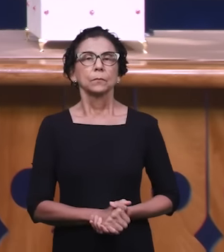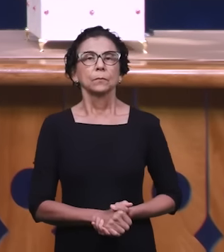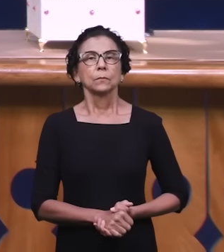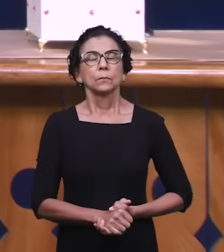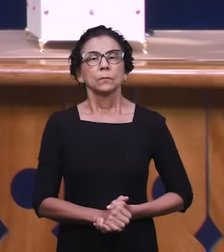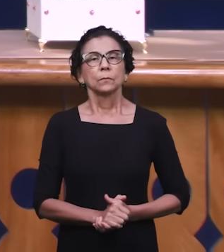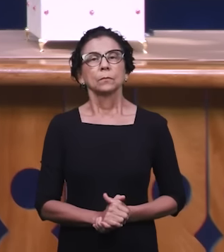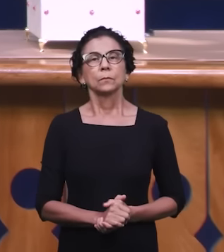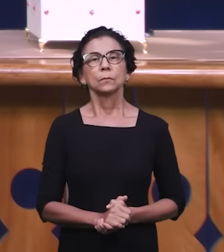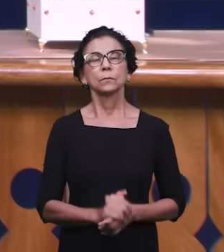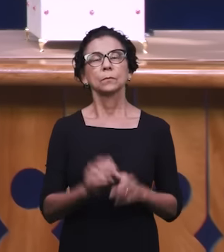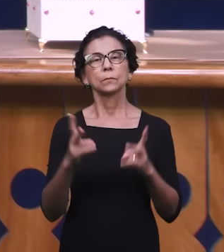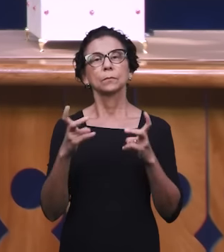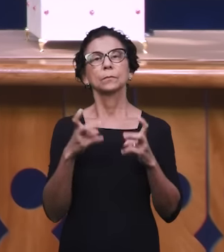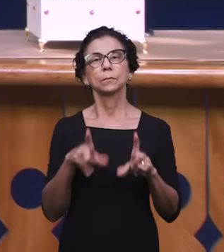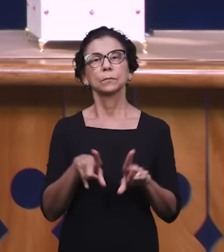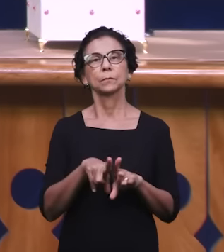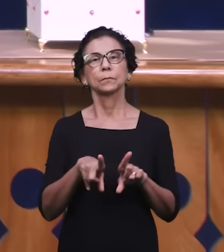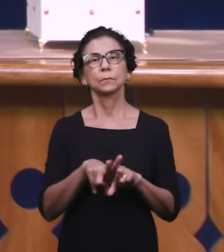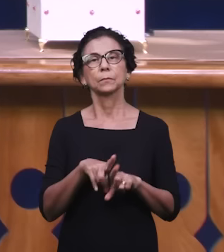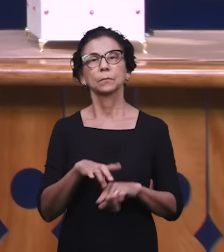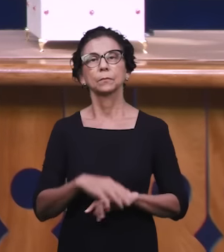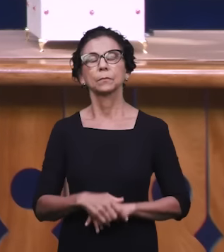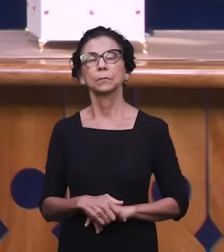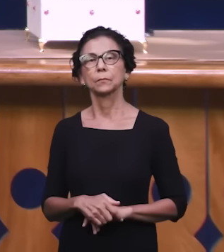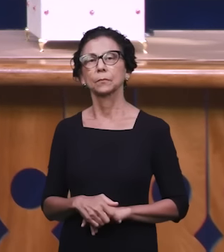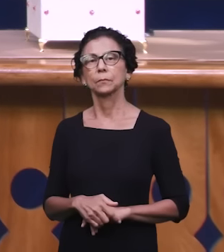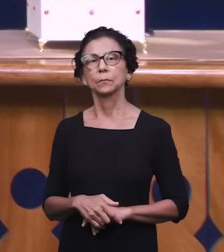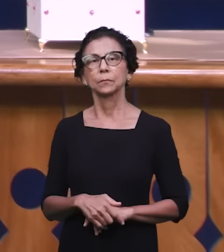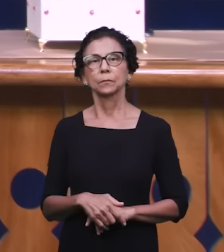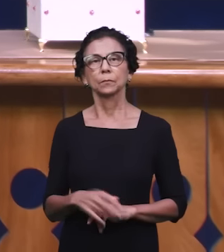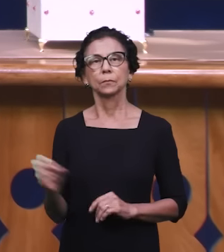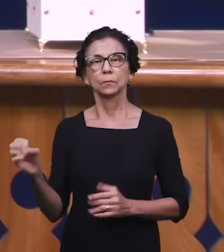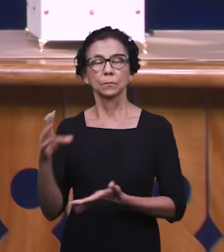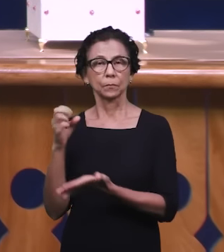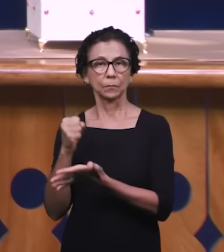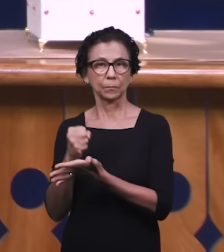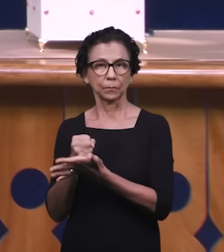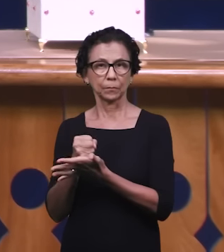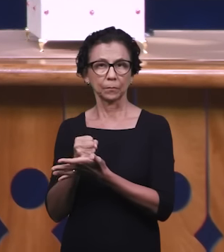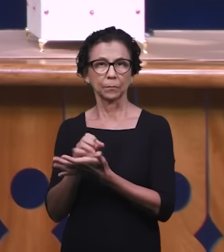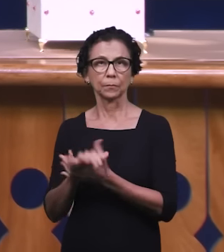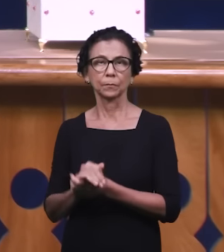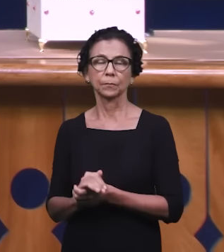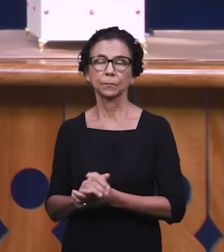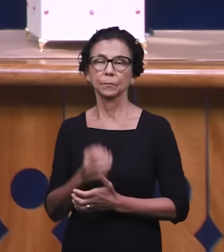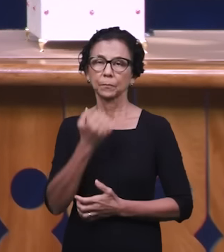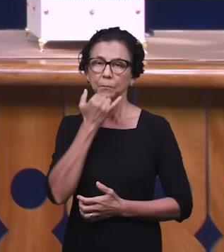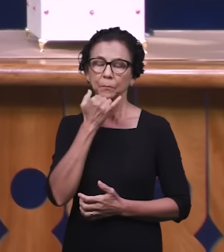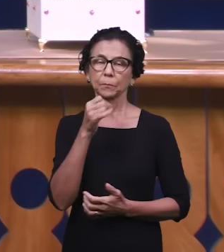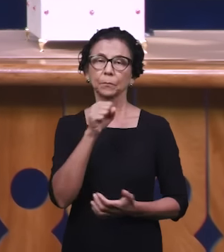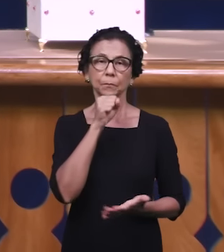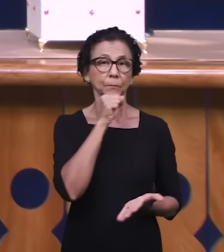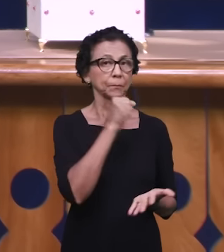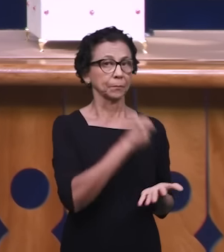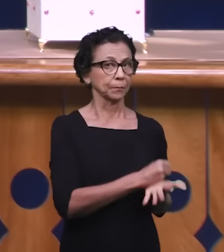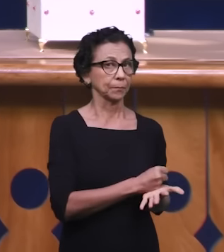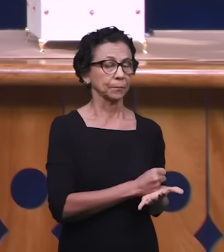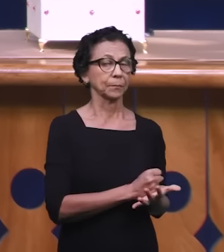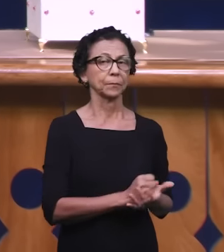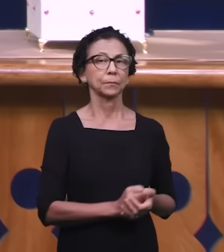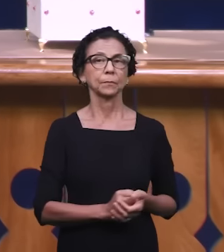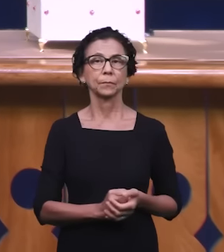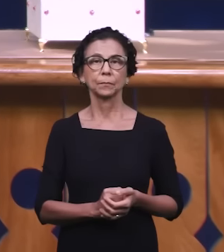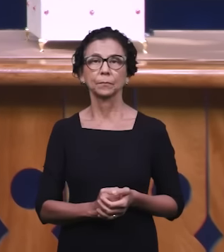observamos aqui que no Novo Testamento, no Velho Testamento, as profecias estavam na vida